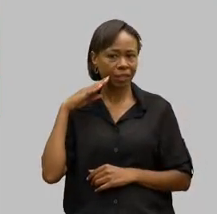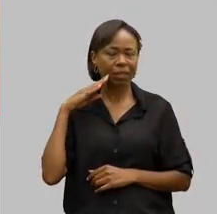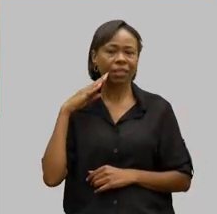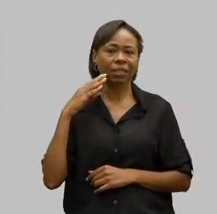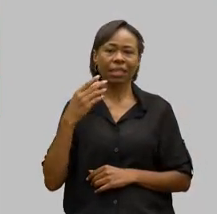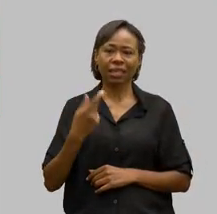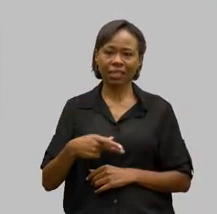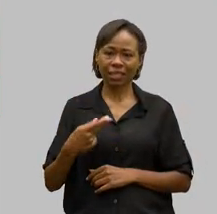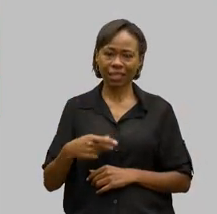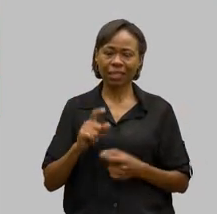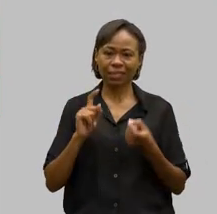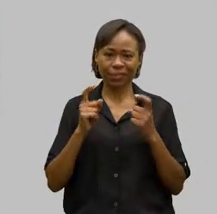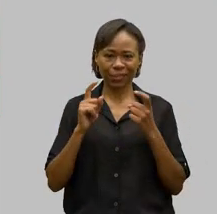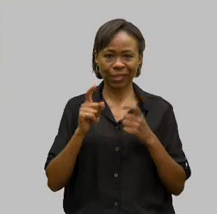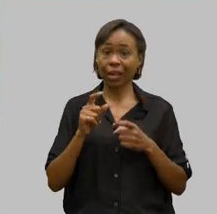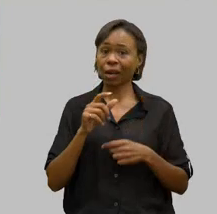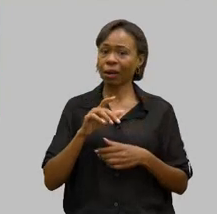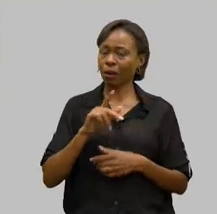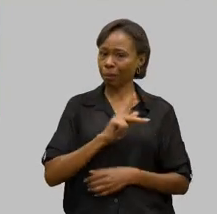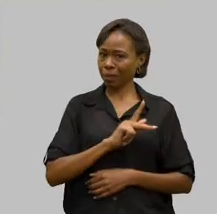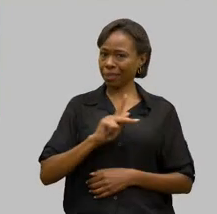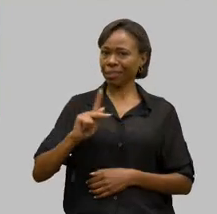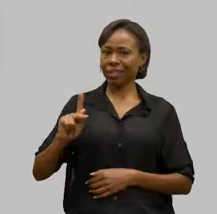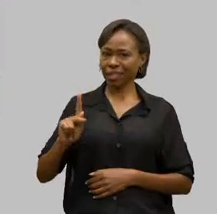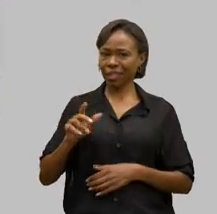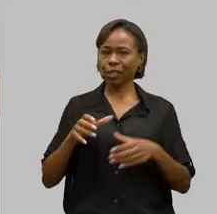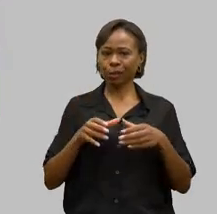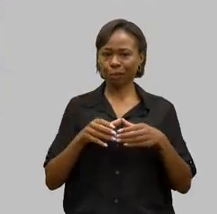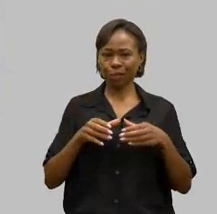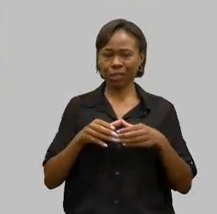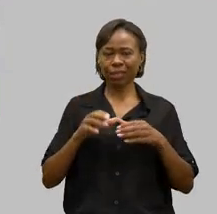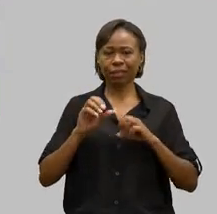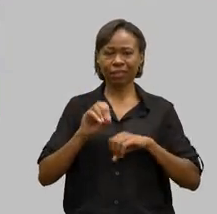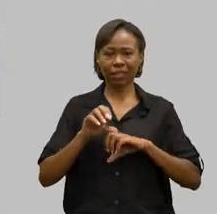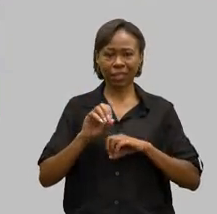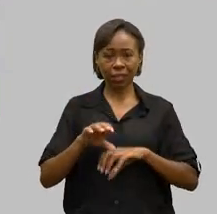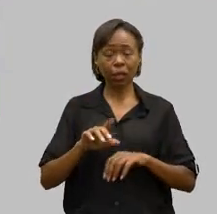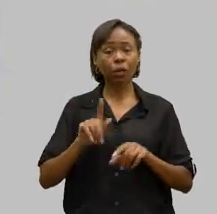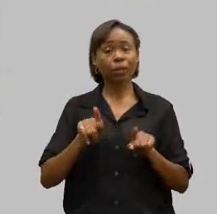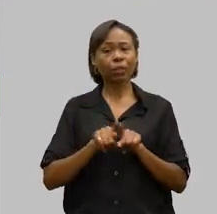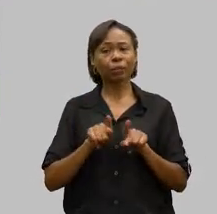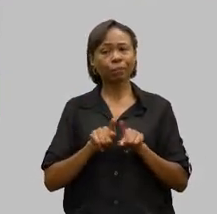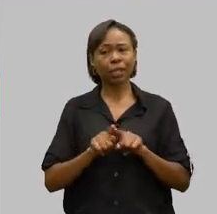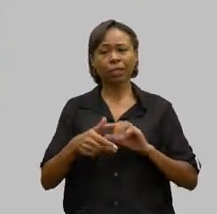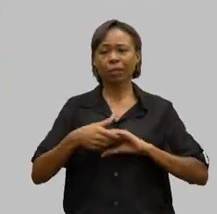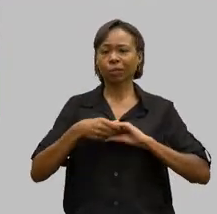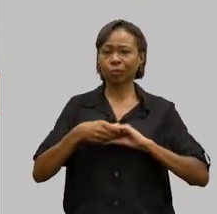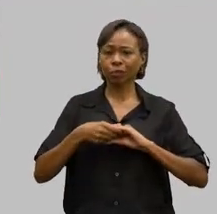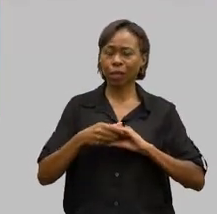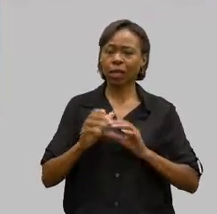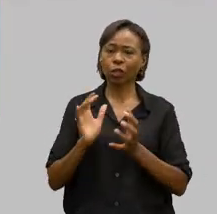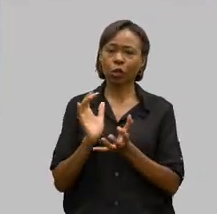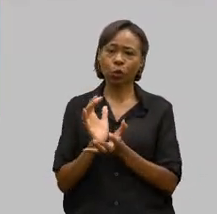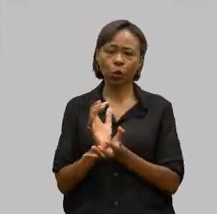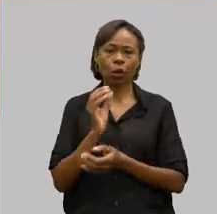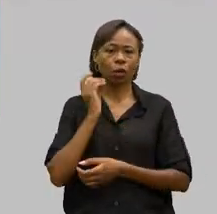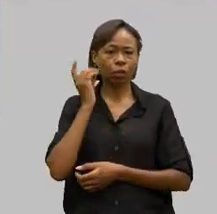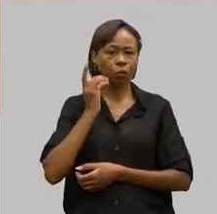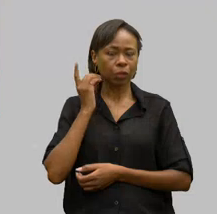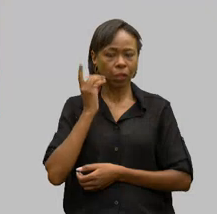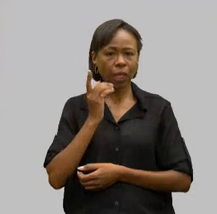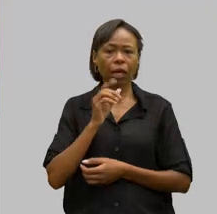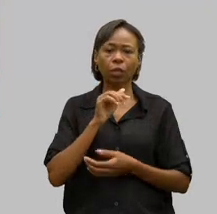reunião, nossa presidenta da Comissão de Educação, cumprimentar os colegas deputados, cumprimentar o secretário